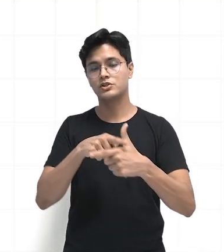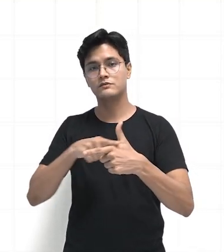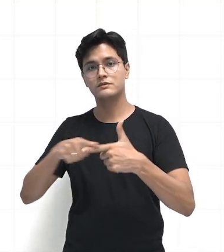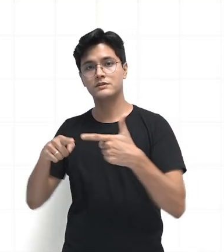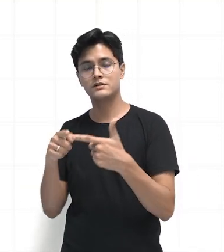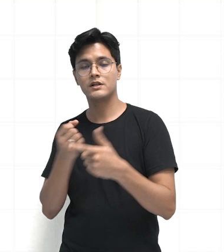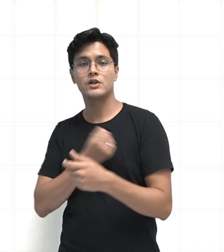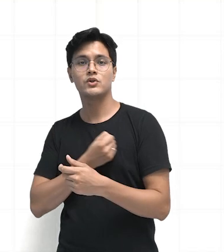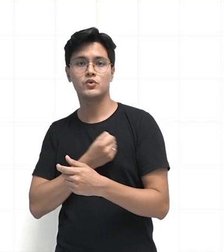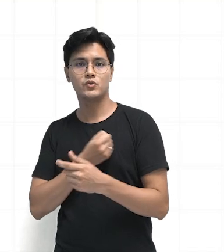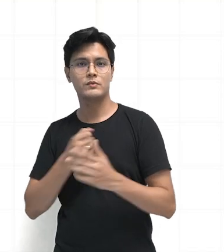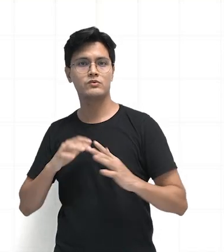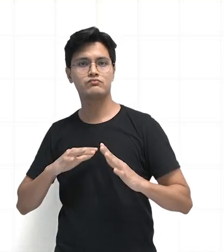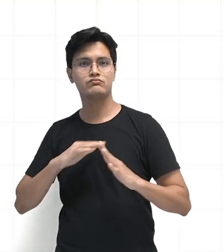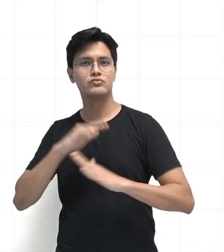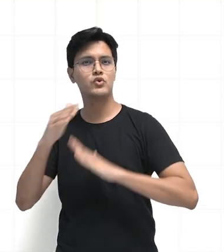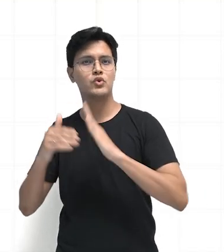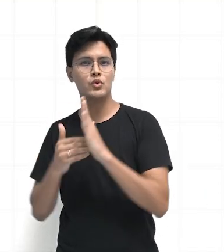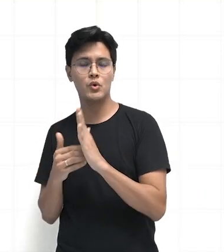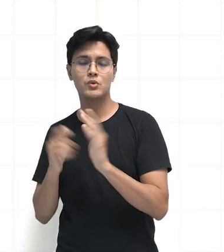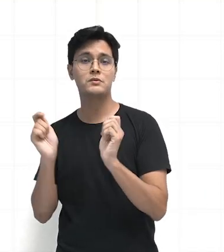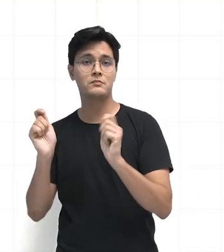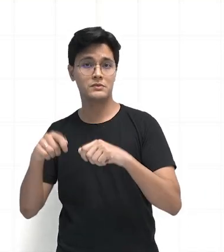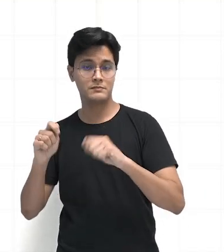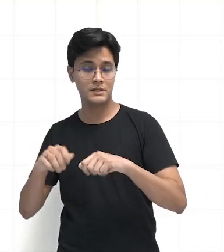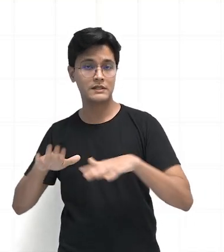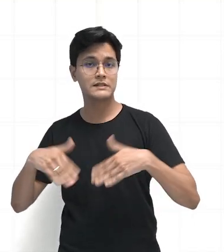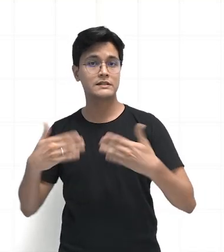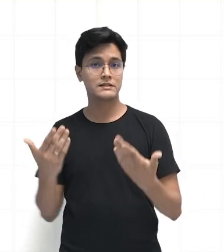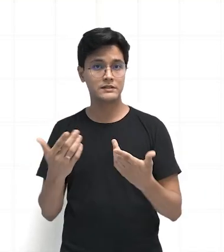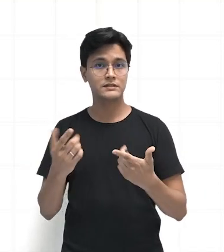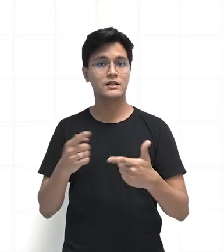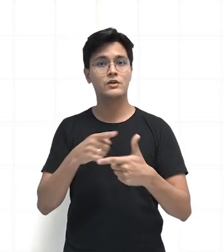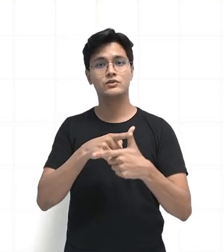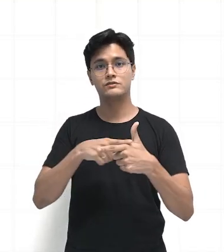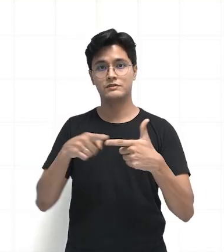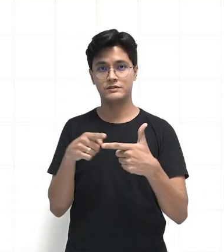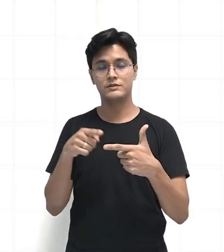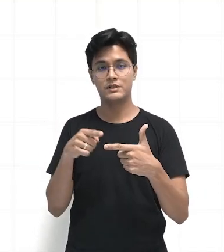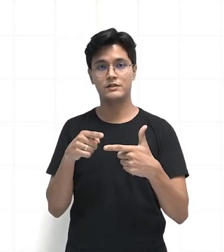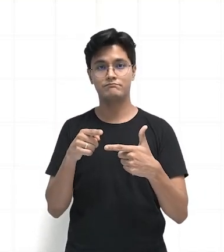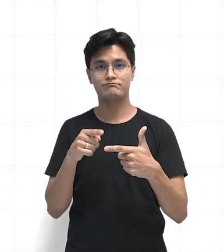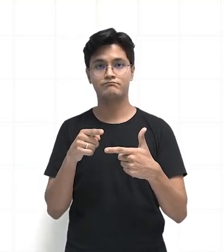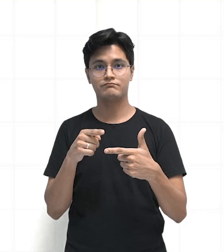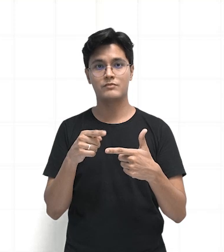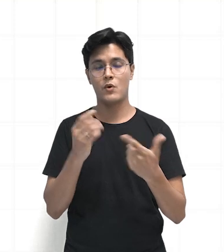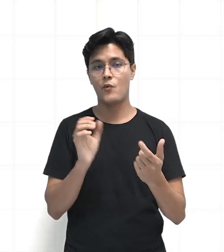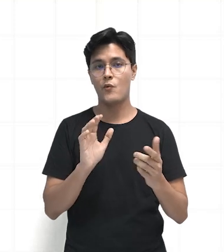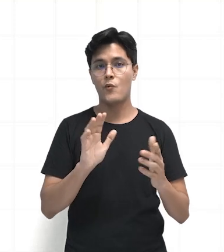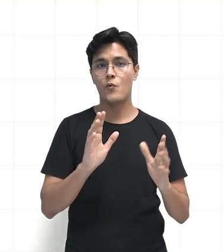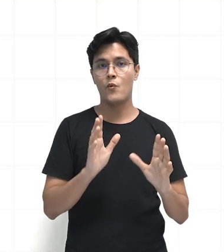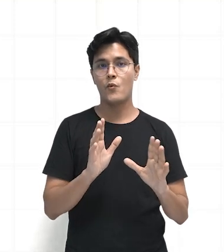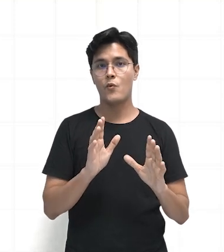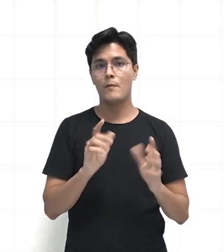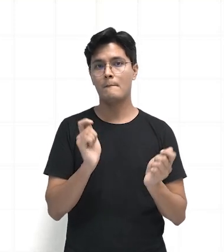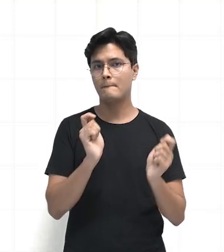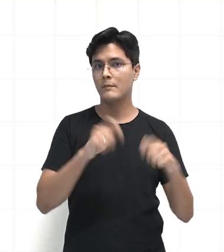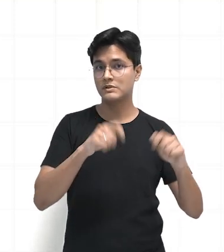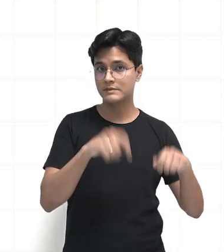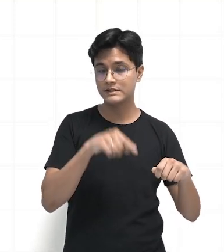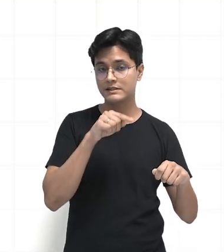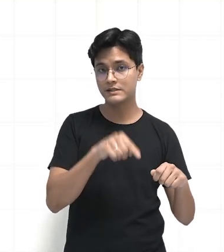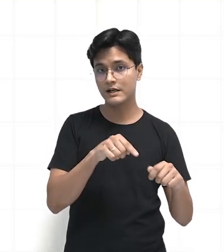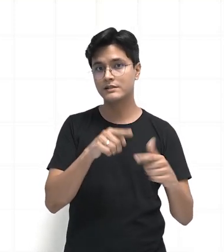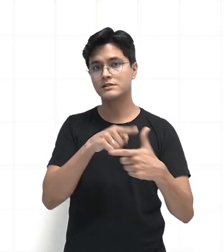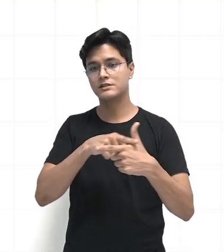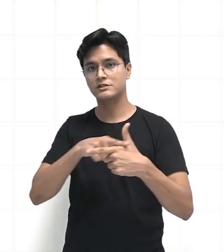de possibilidades. Então, eu vou dividir os casos favoráveis pelo total de possibilidades. Está aqui,